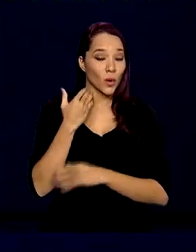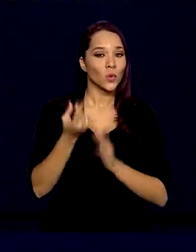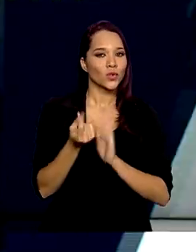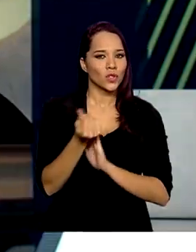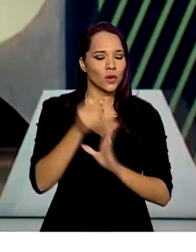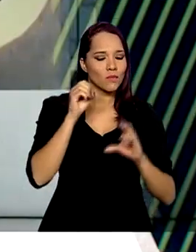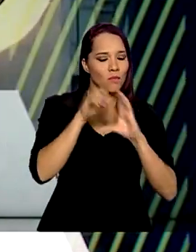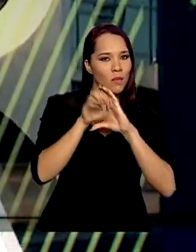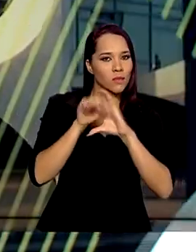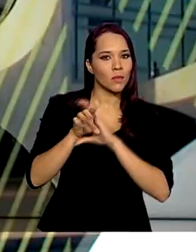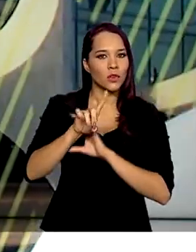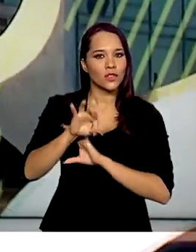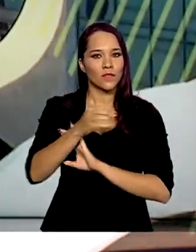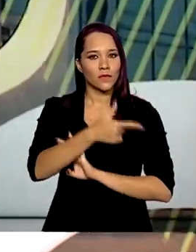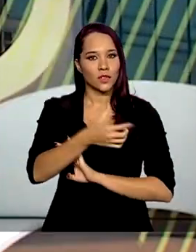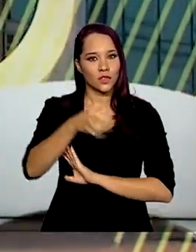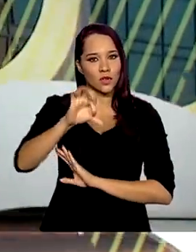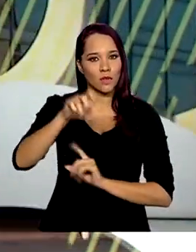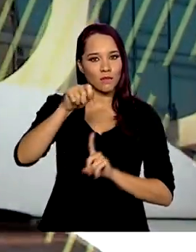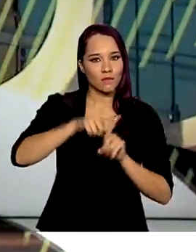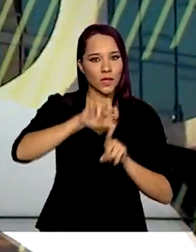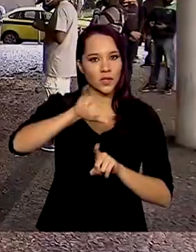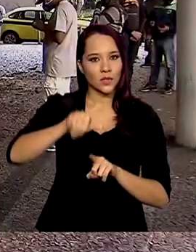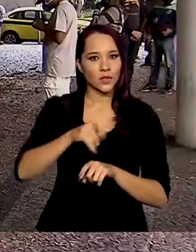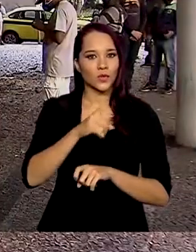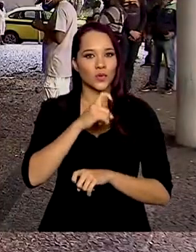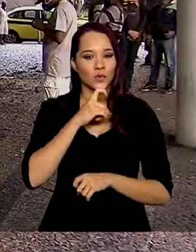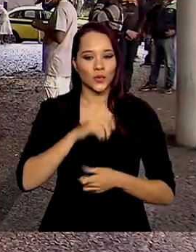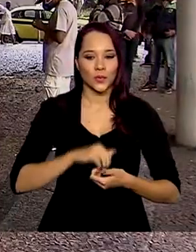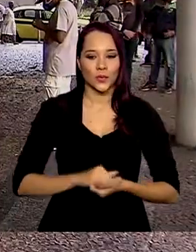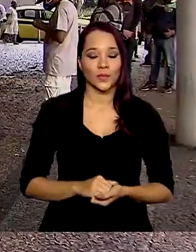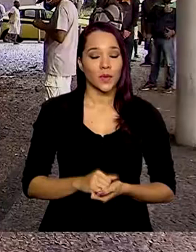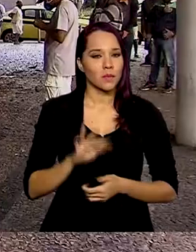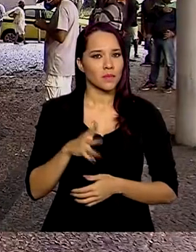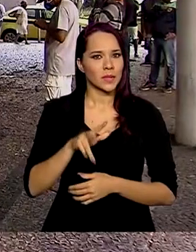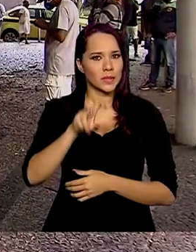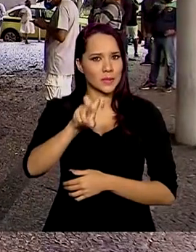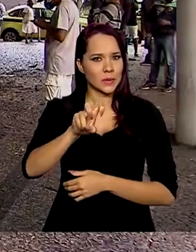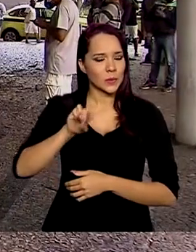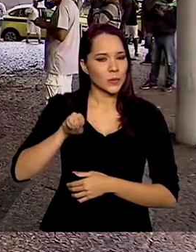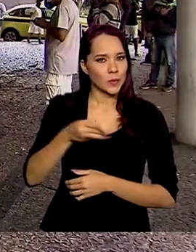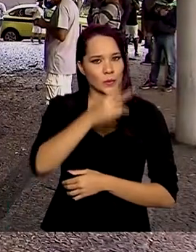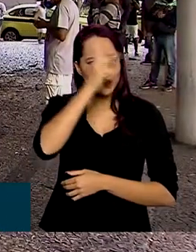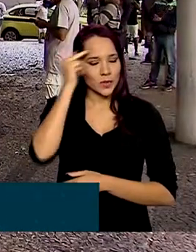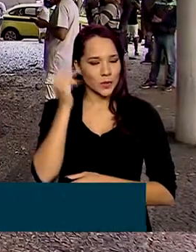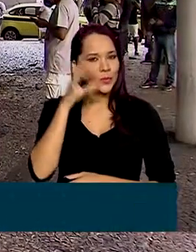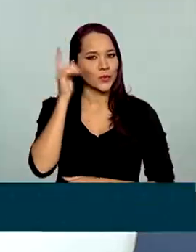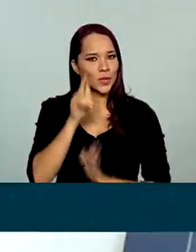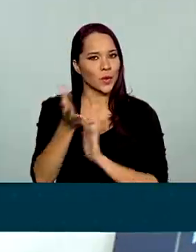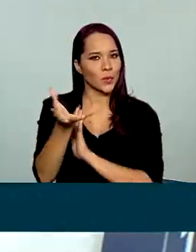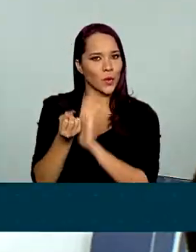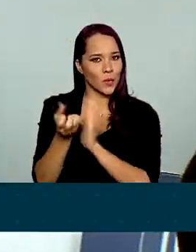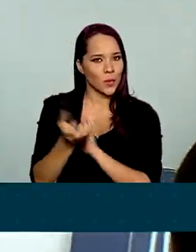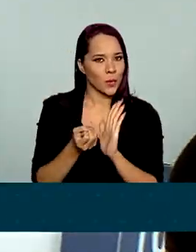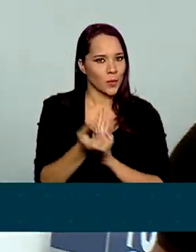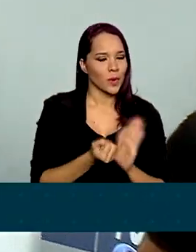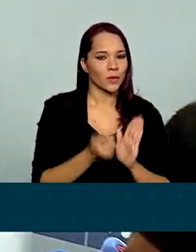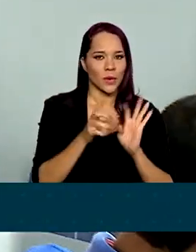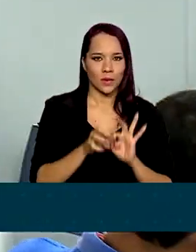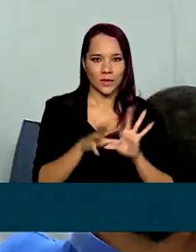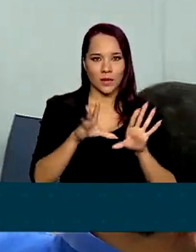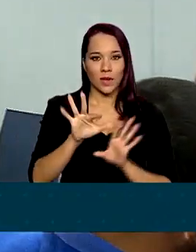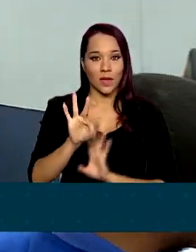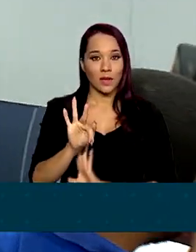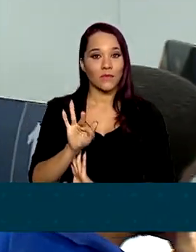creditado no dia 29 de junho. Cerca de 5 milhões de pessoas serão beneficiadas com a liberação do